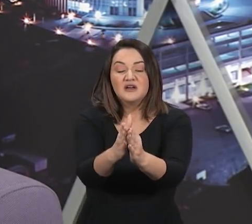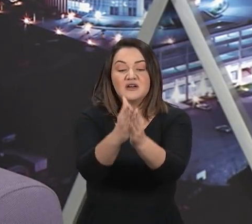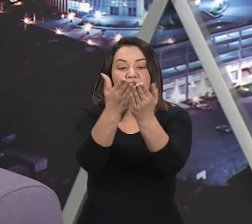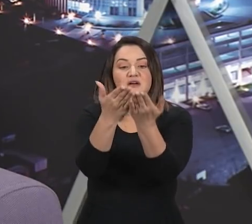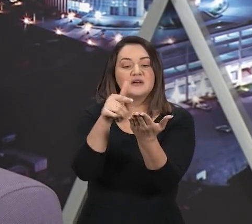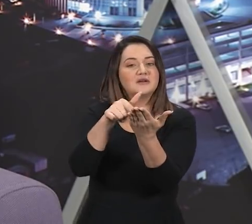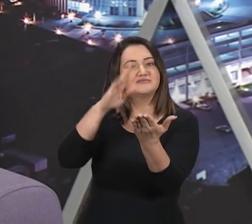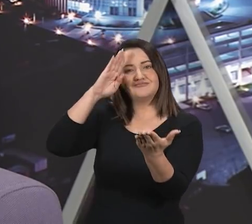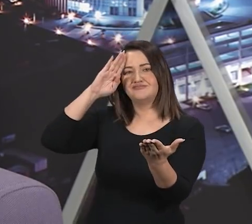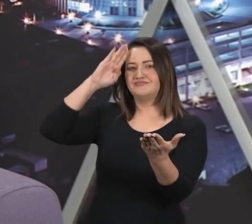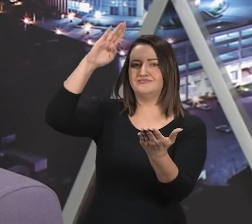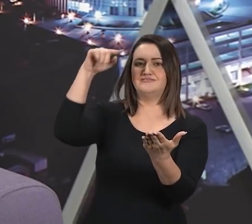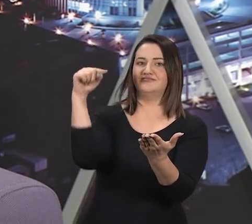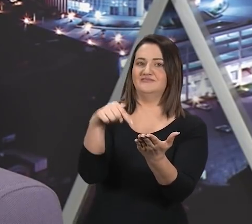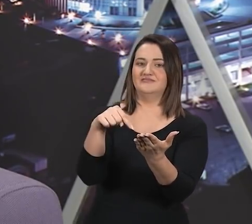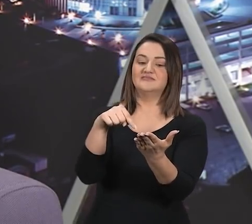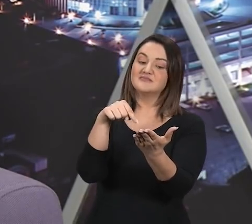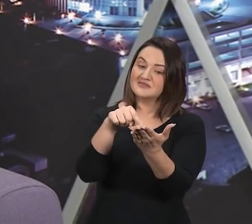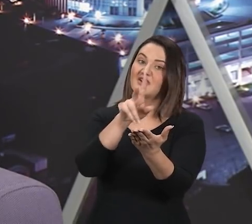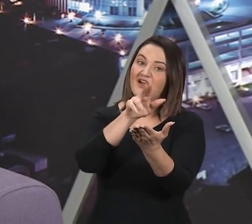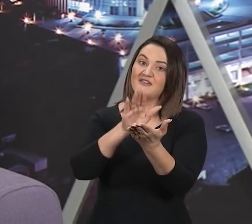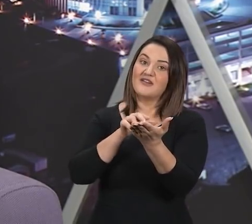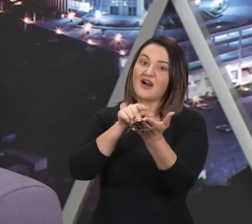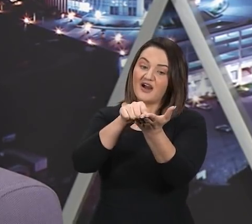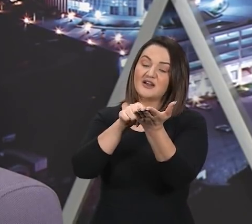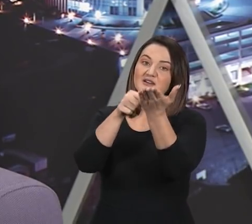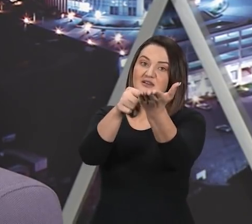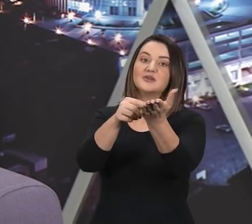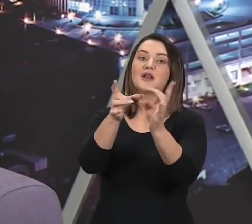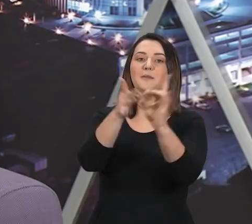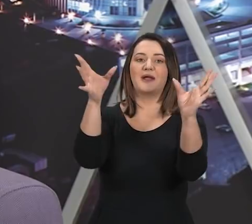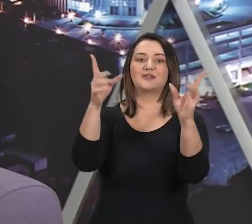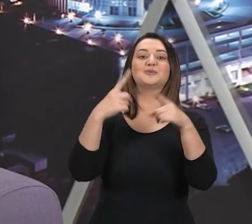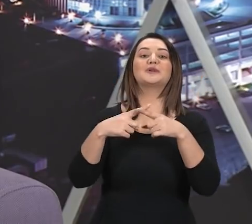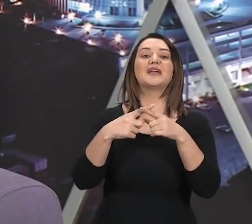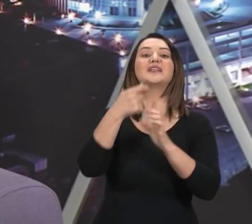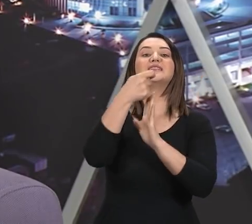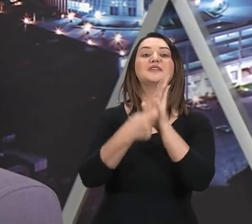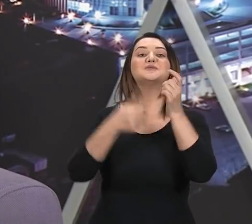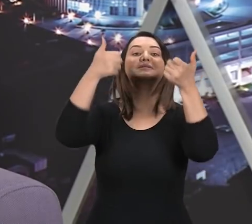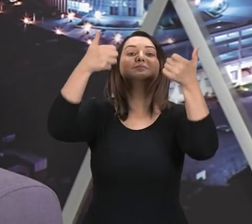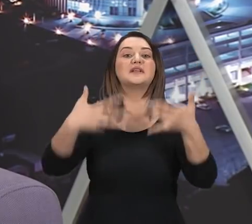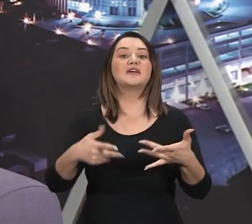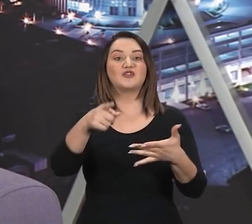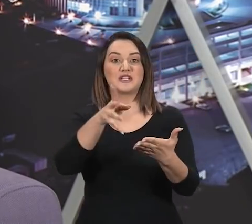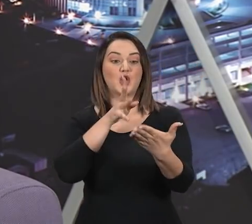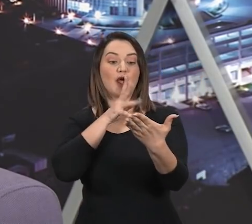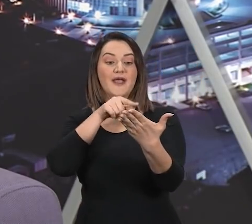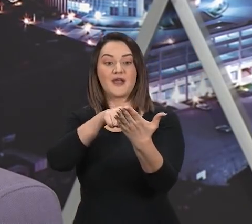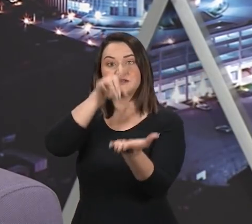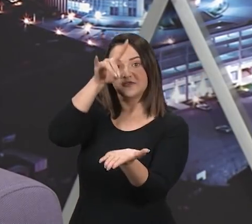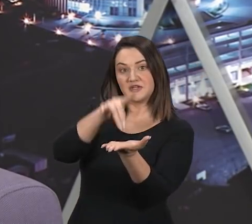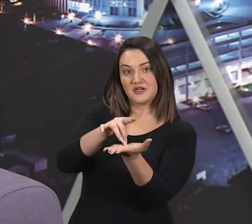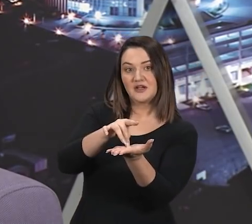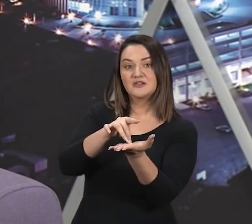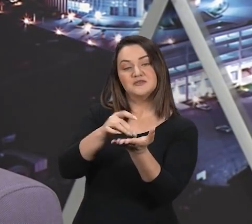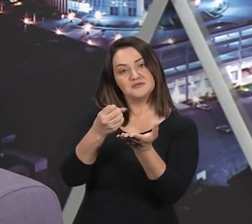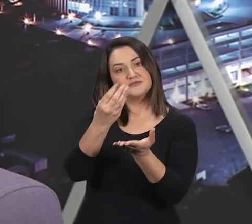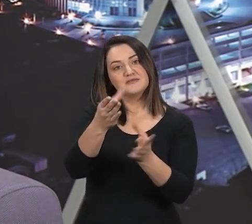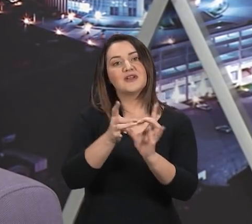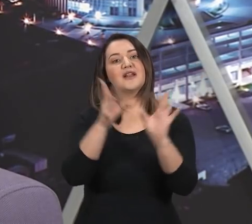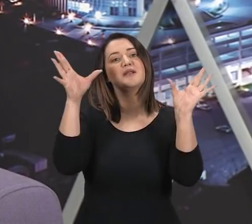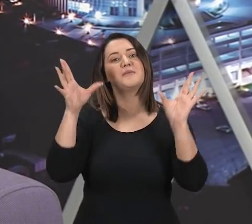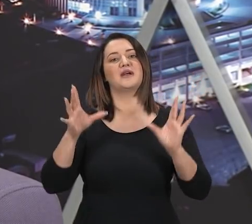que diz a Bíblia. Assim você vai ser liberto. Conhecereis a verdade e a verdade